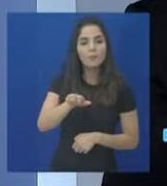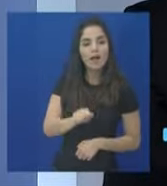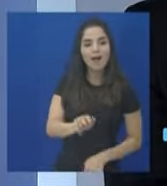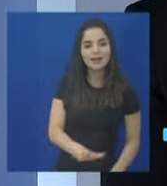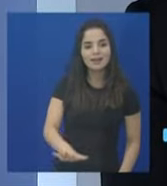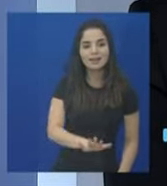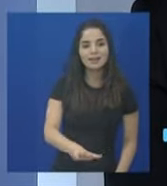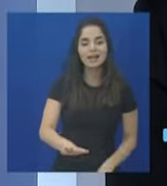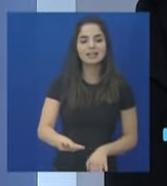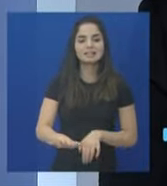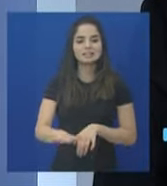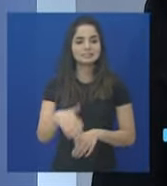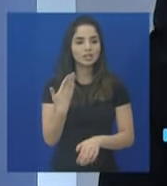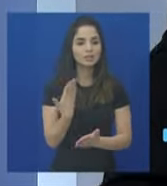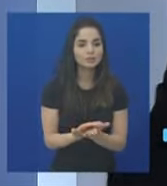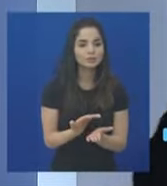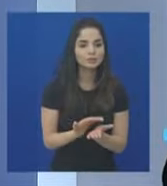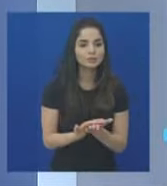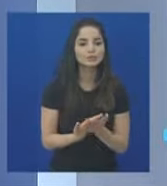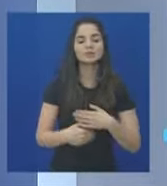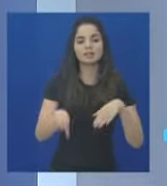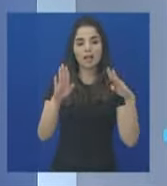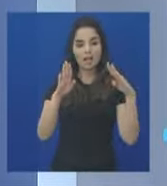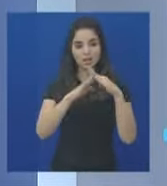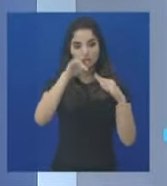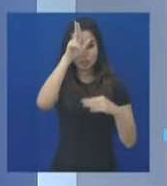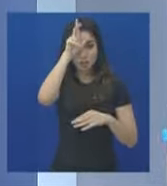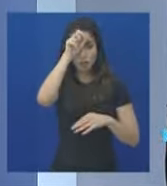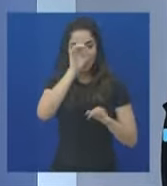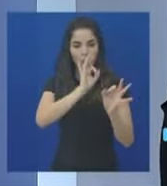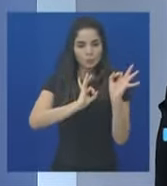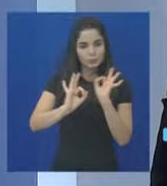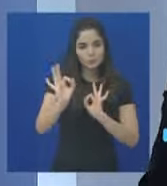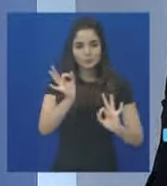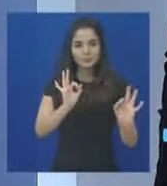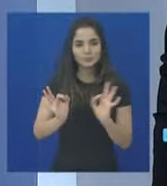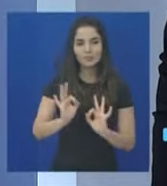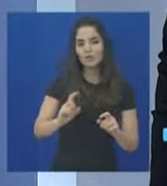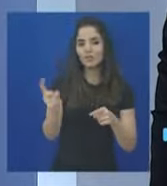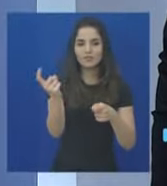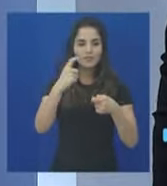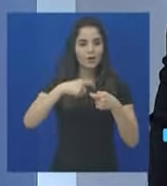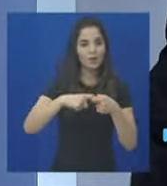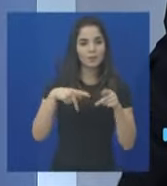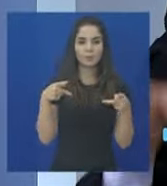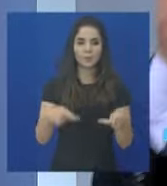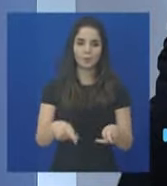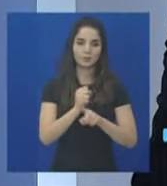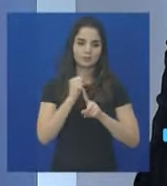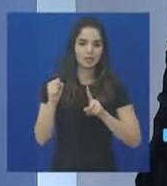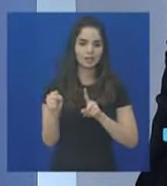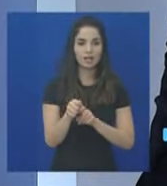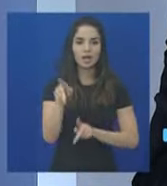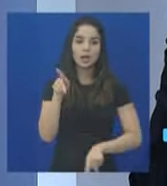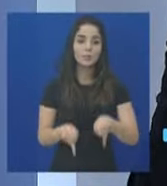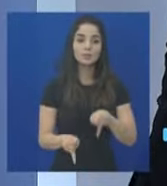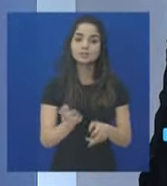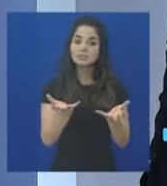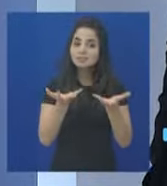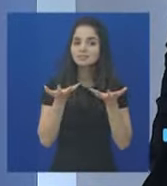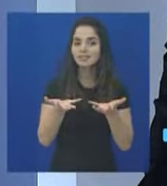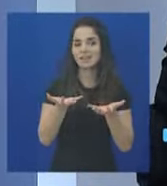vou reequipar os hospitais, vou fazer de volta os projetos sociais. É isso que a população quer. E a população sabe